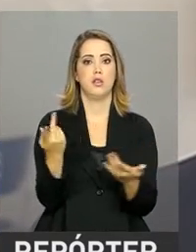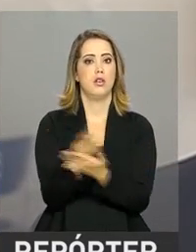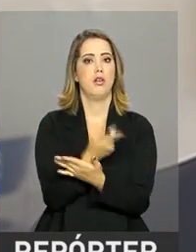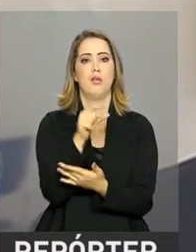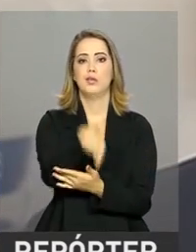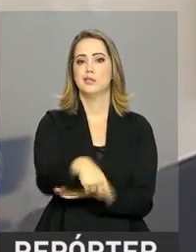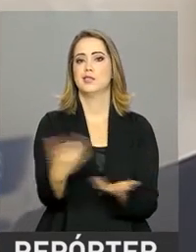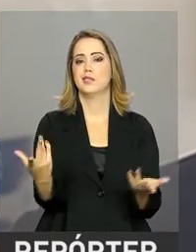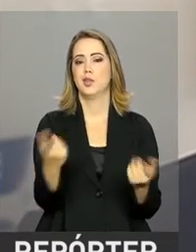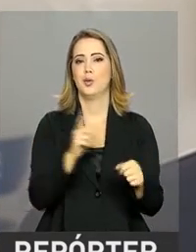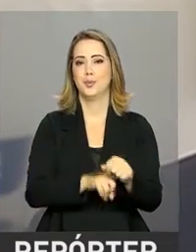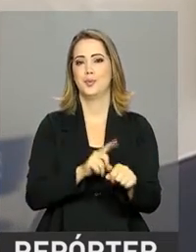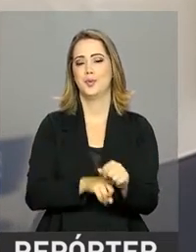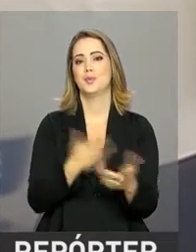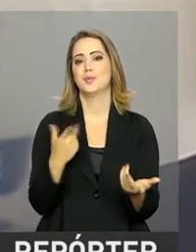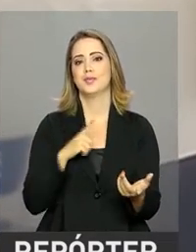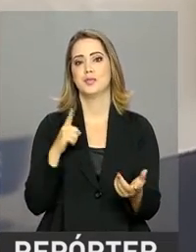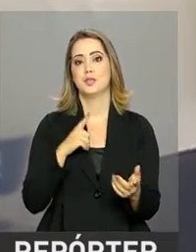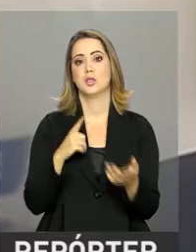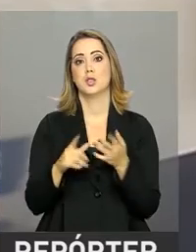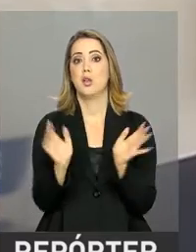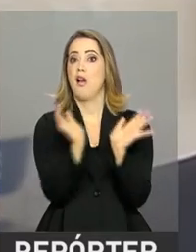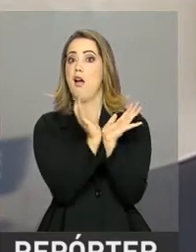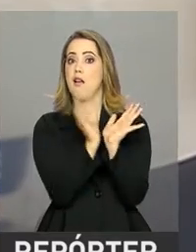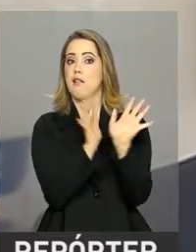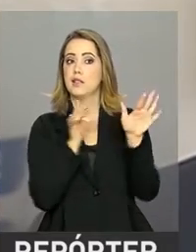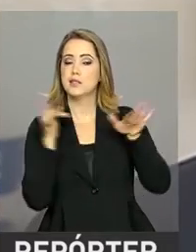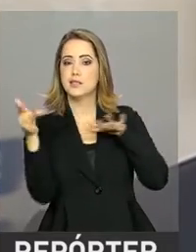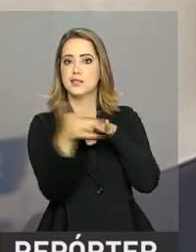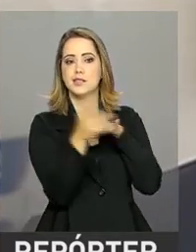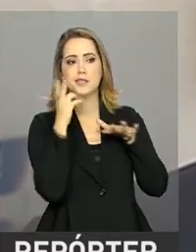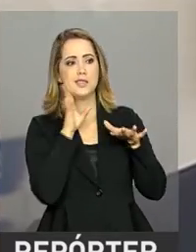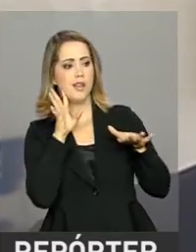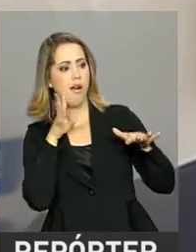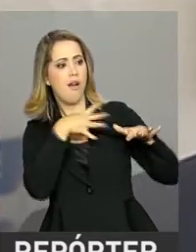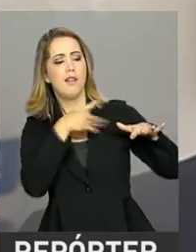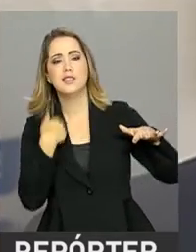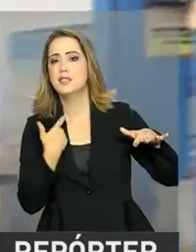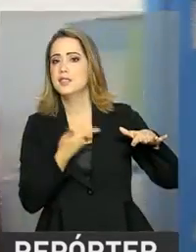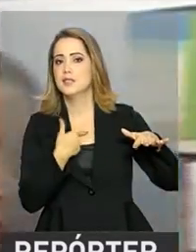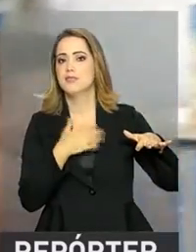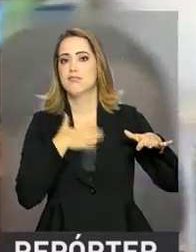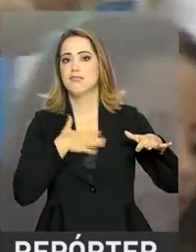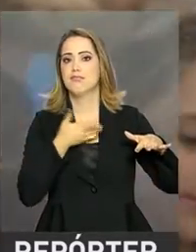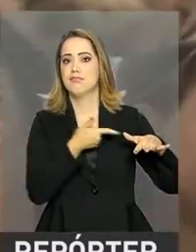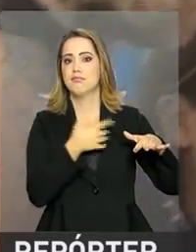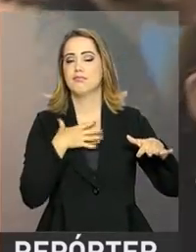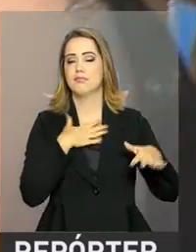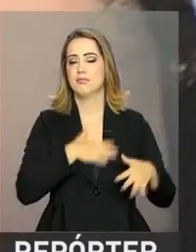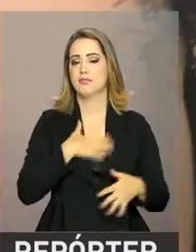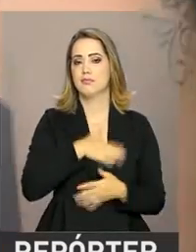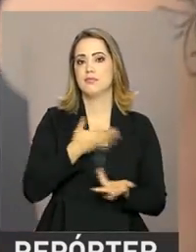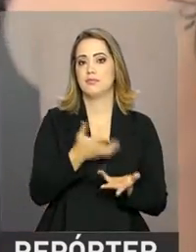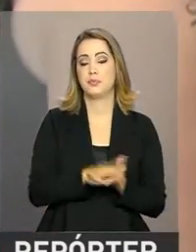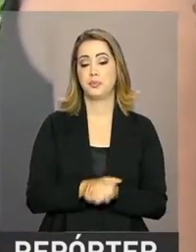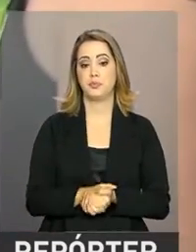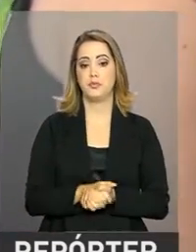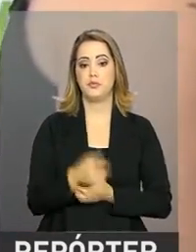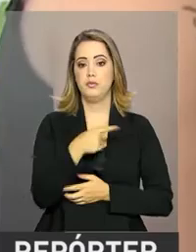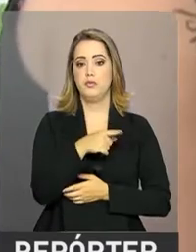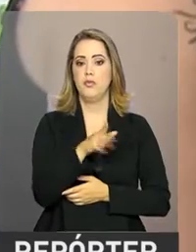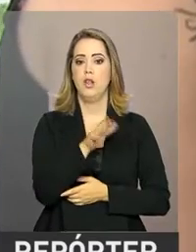mundo digital está fazendo, a rede social está fazendo com o aluno, e ele tem se sentido atraído a vir para o colégio para esse processo. A Fernanda e a Clara, mãe e